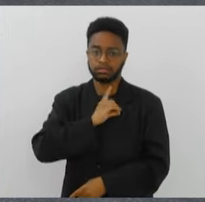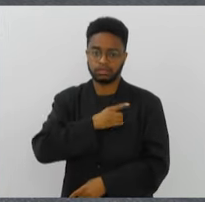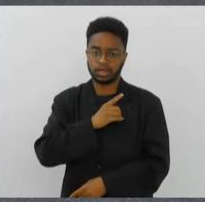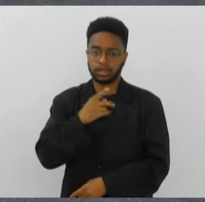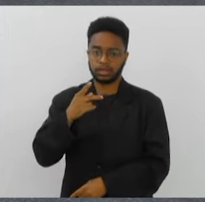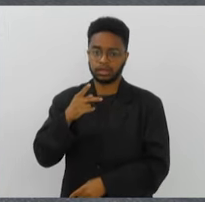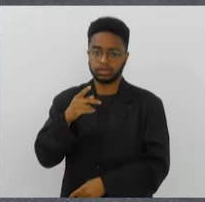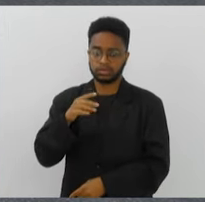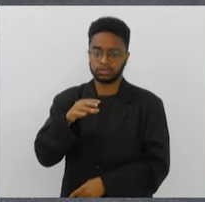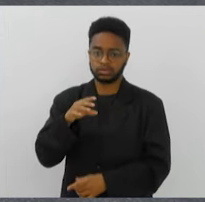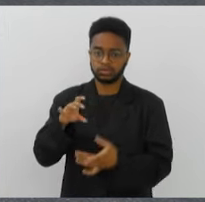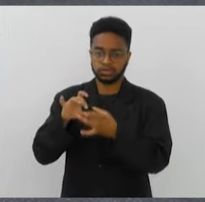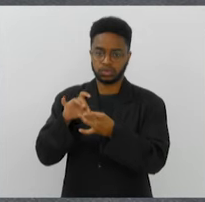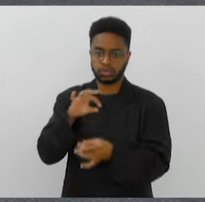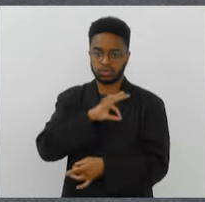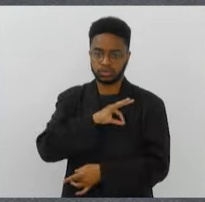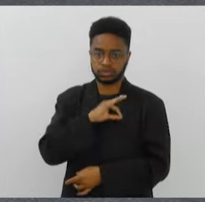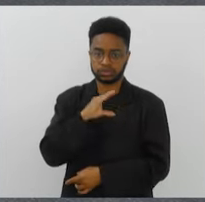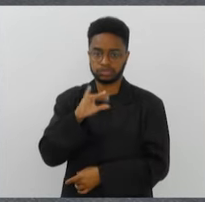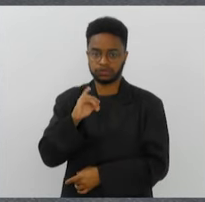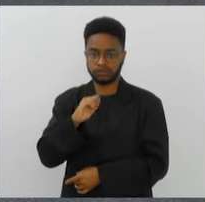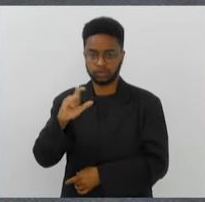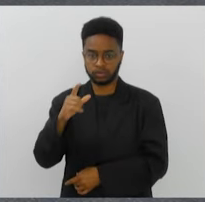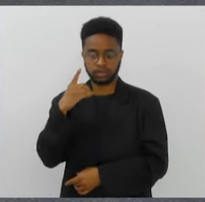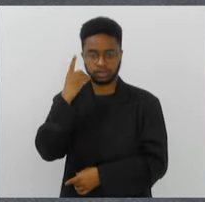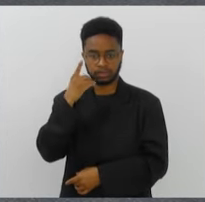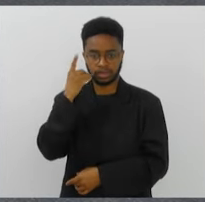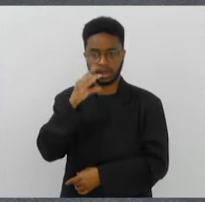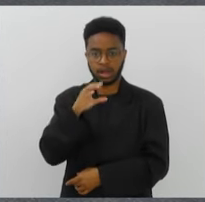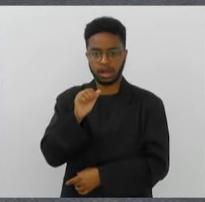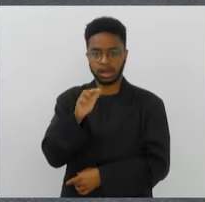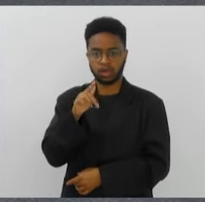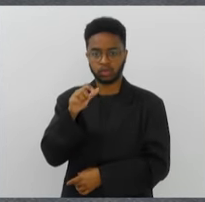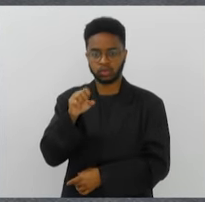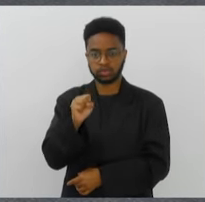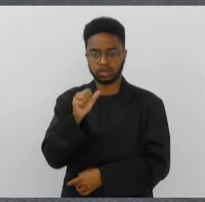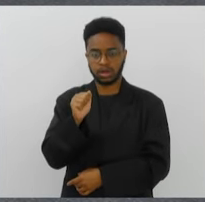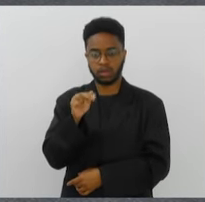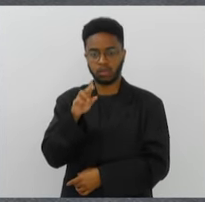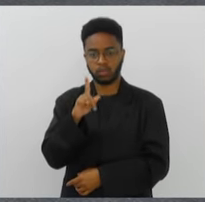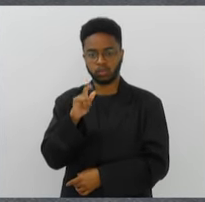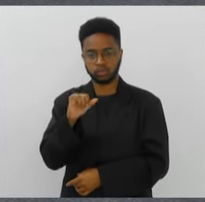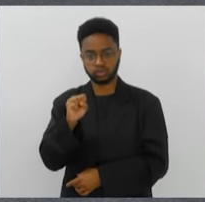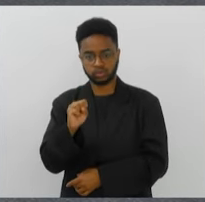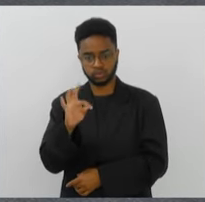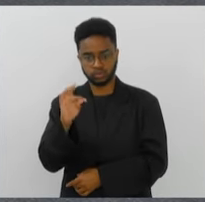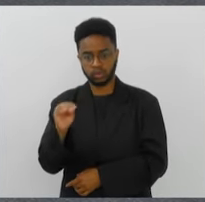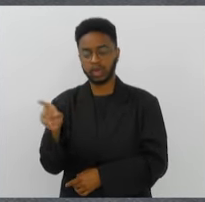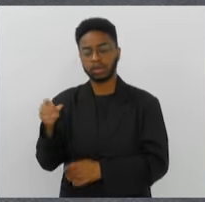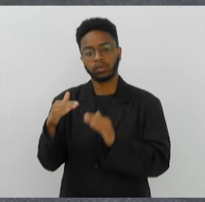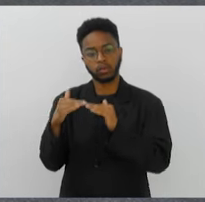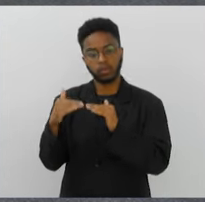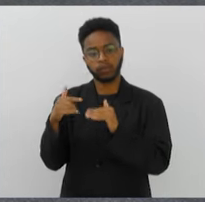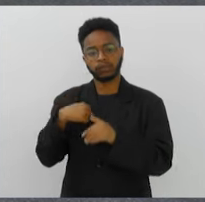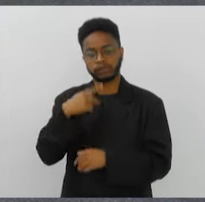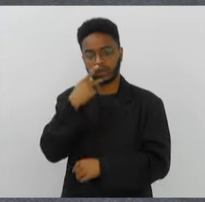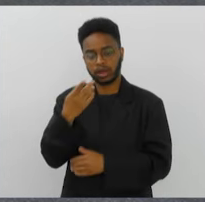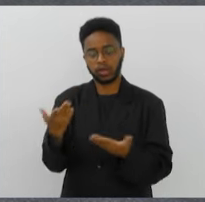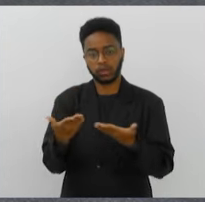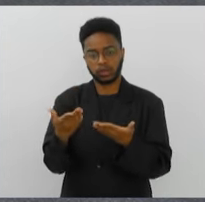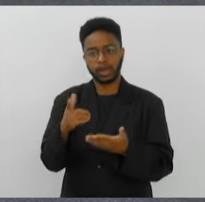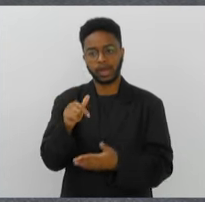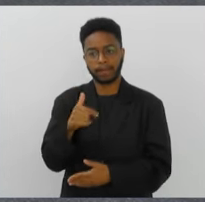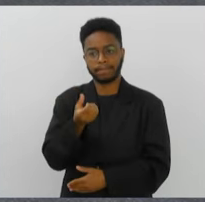Polícia Civil, delegado Carlos Augusto, e ele há de convir, que eu vou falar aqui agora. Eu falo pela delegacia 64DP, que